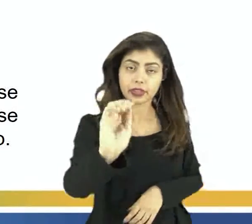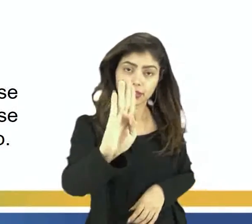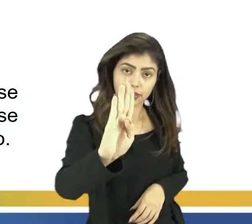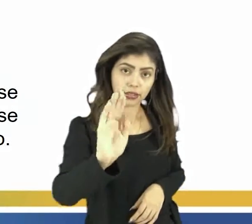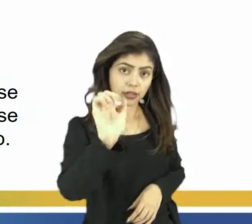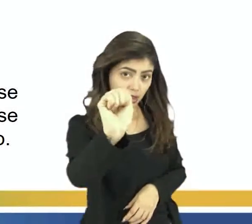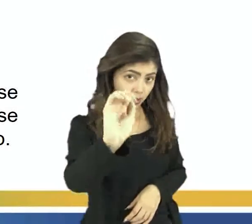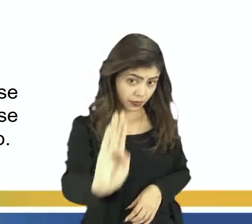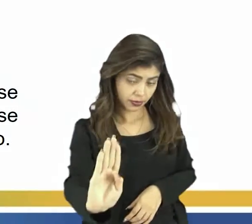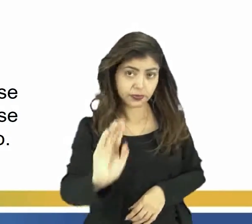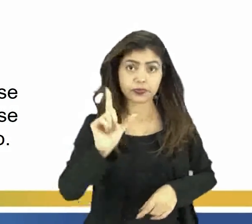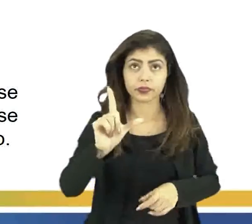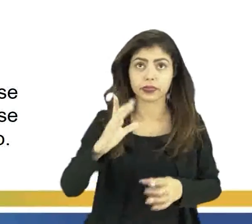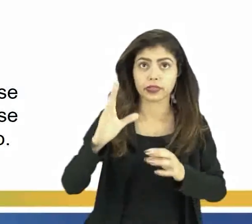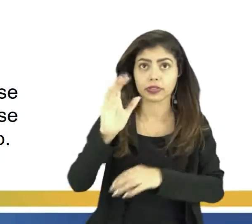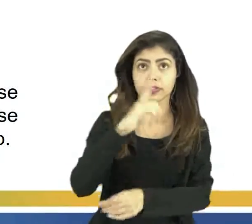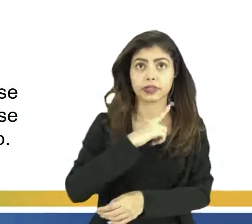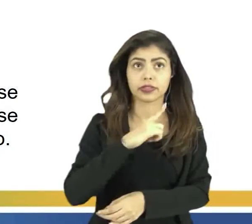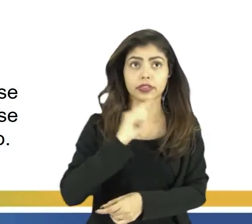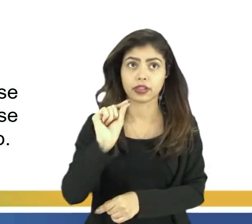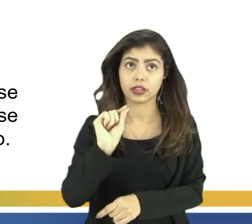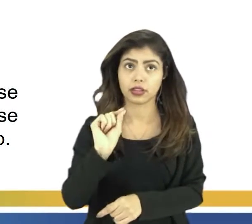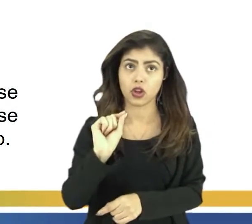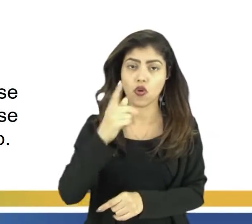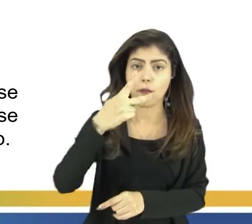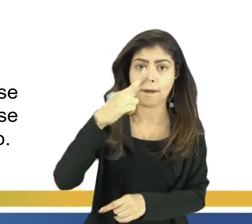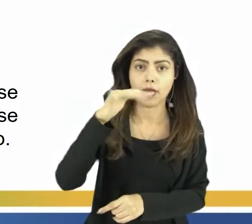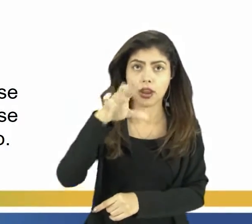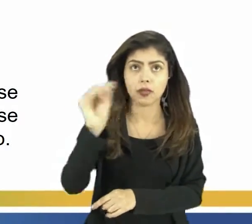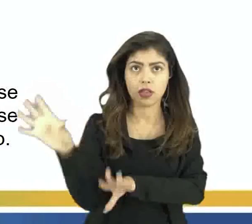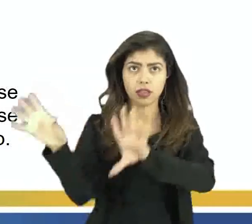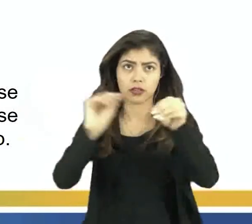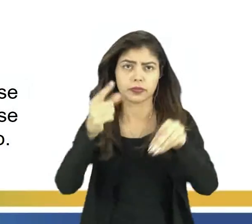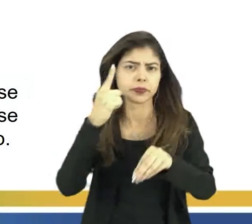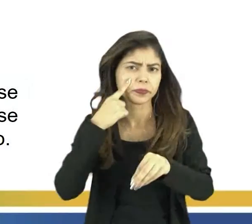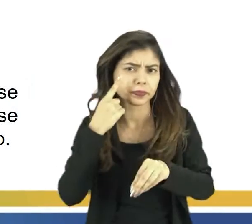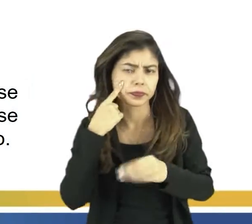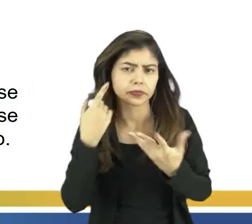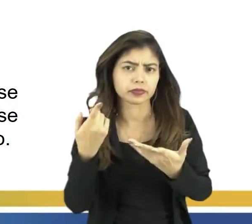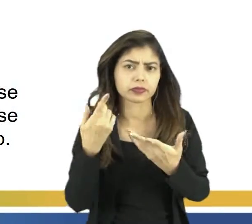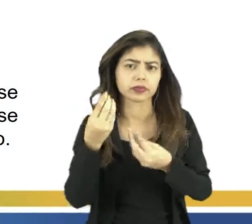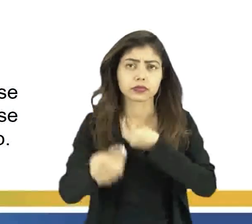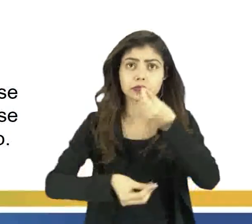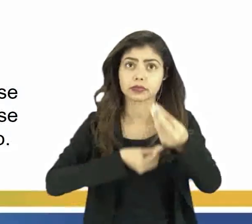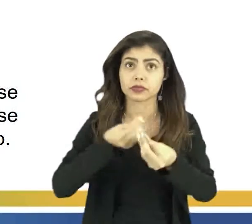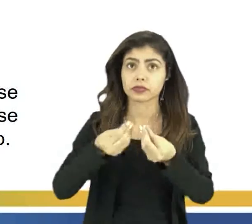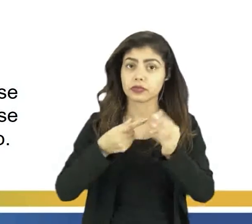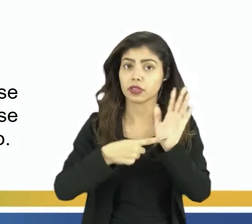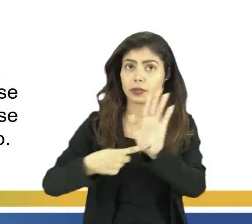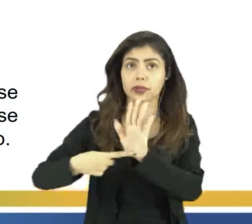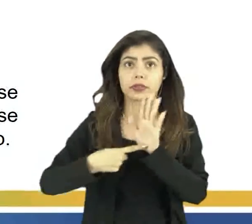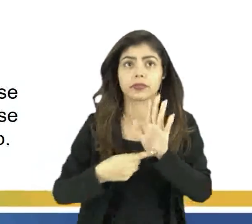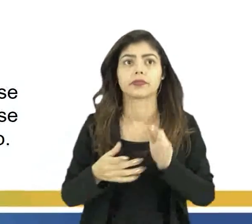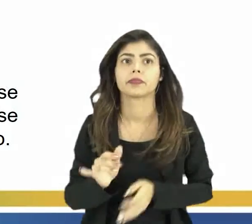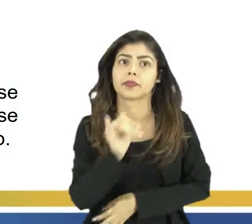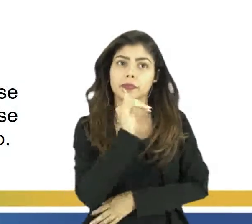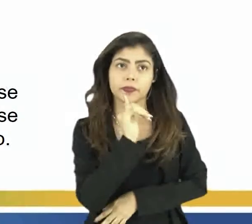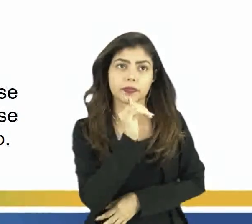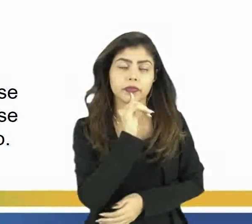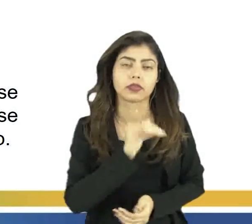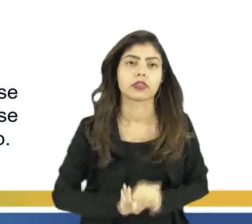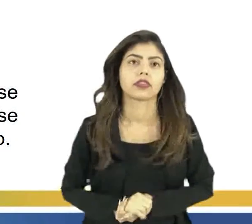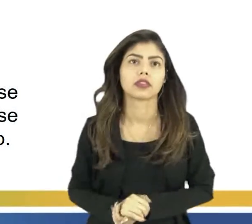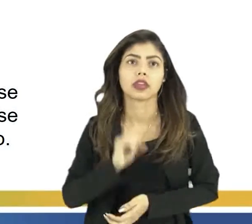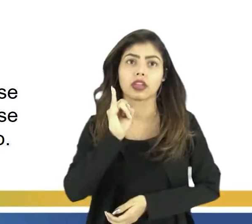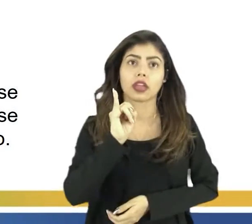a denominação que nós damos, né, a área da base, de um prisma deve-se levar em conta o formato que apresenta. Por